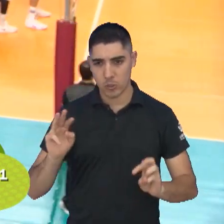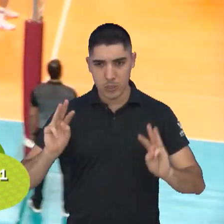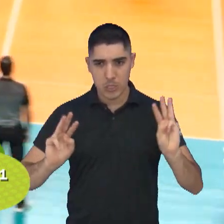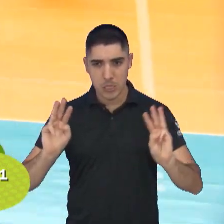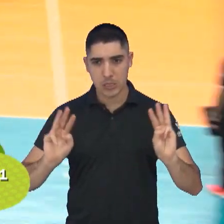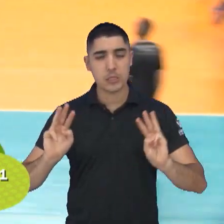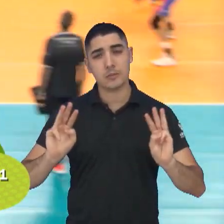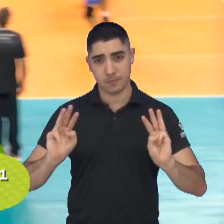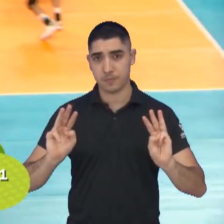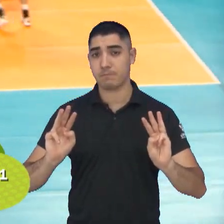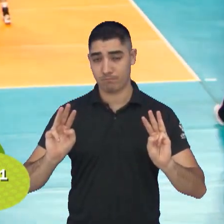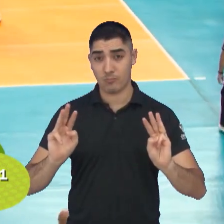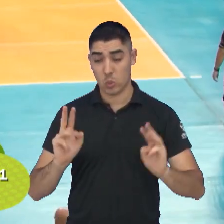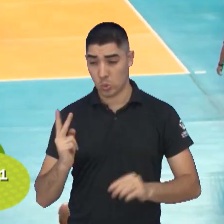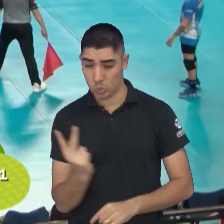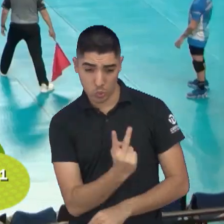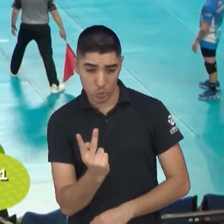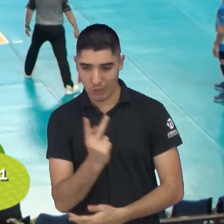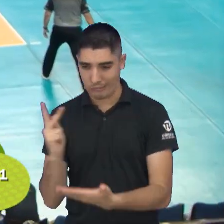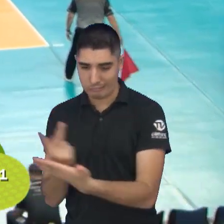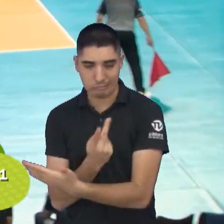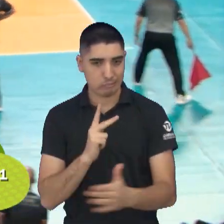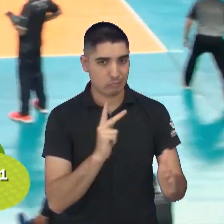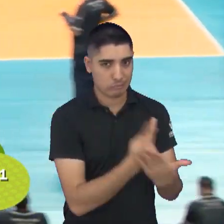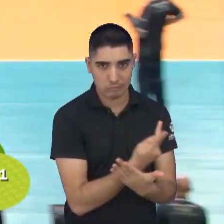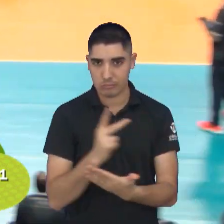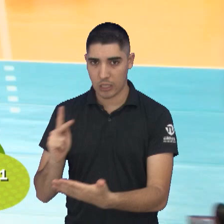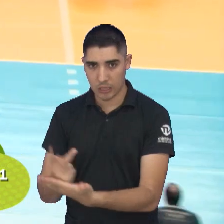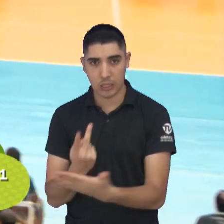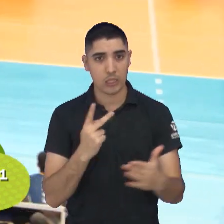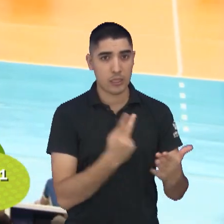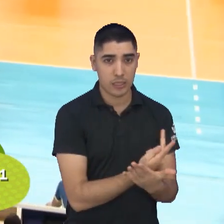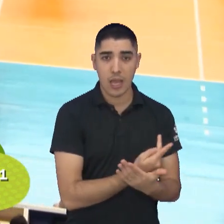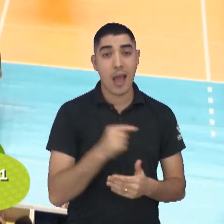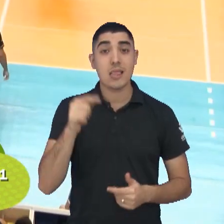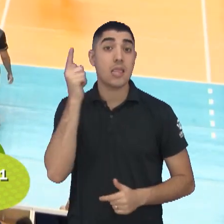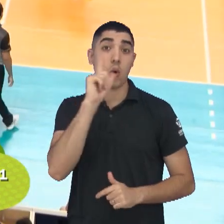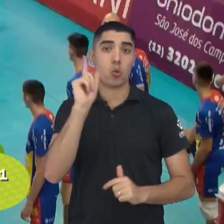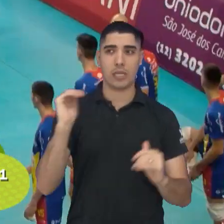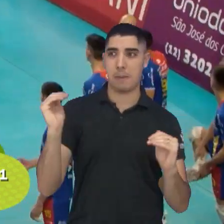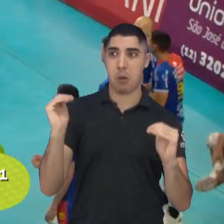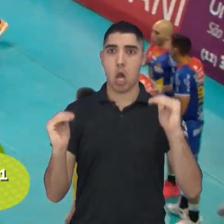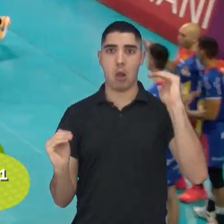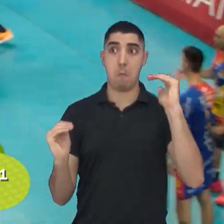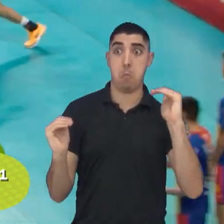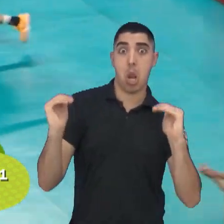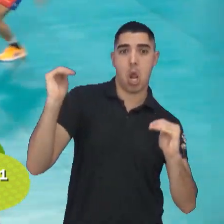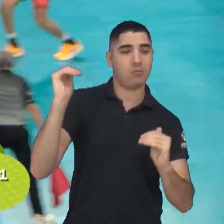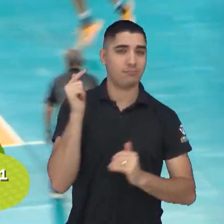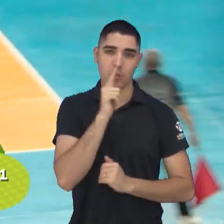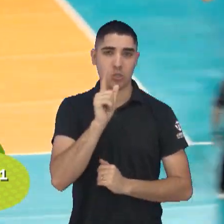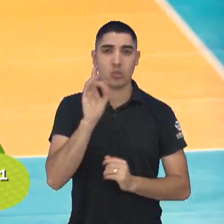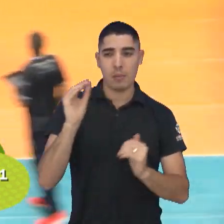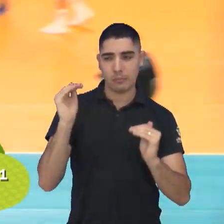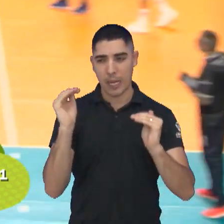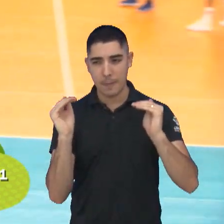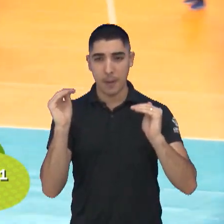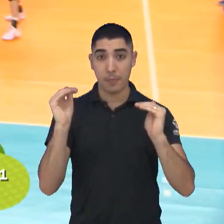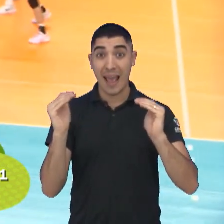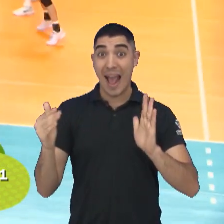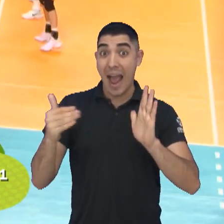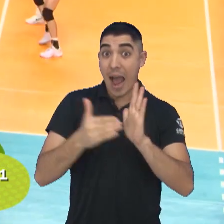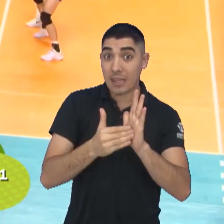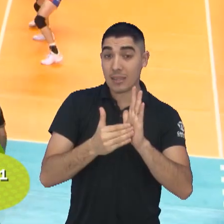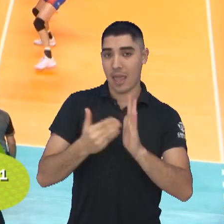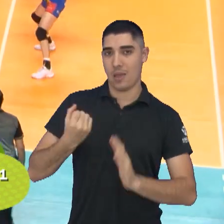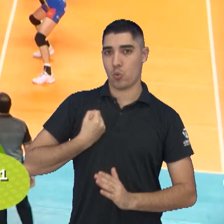Com muitos erros dos dois lados, nenhuma equipe conseguia se distanciar no placar. Foi assim até os 15 pontos,